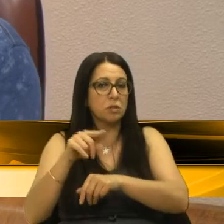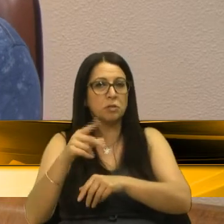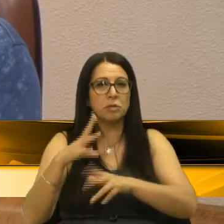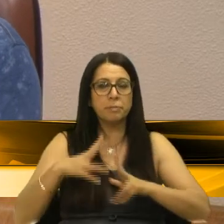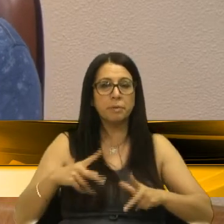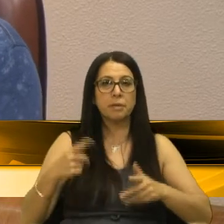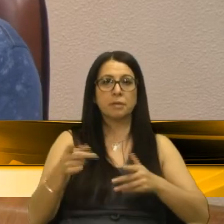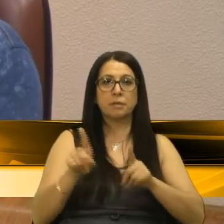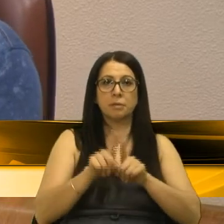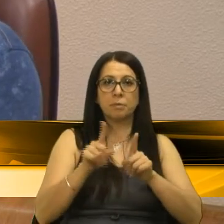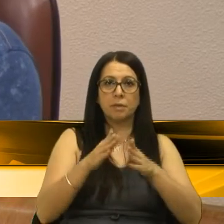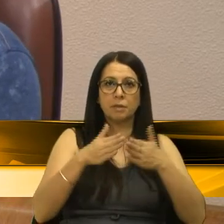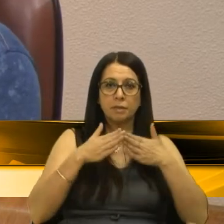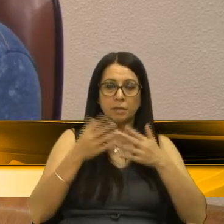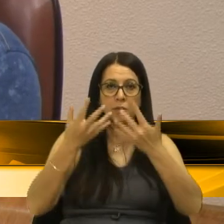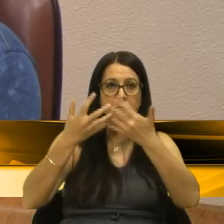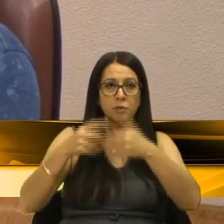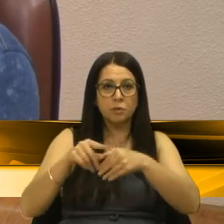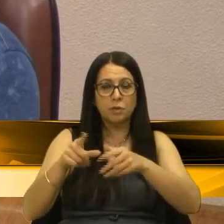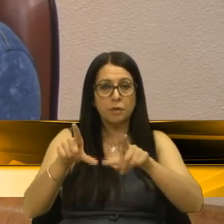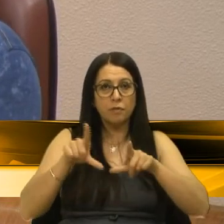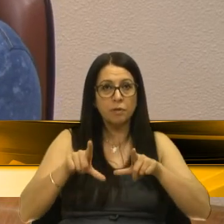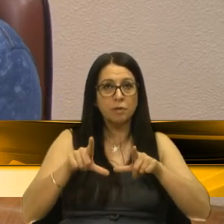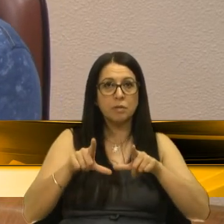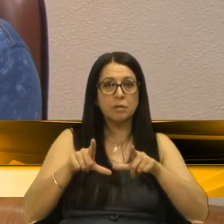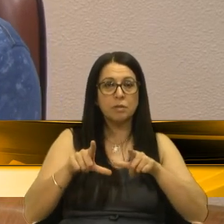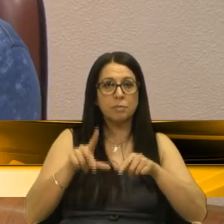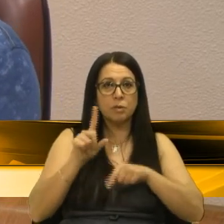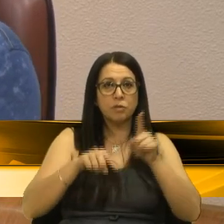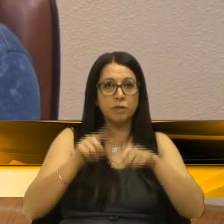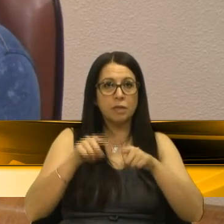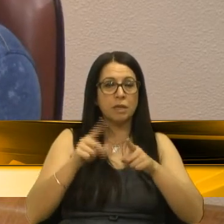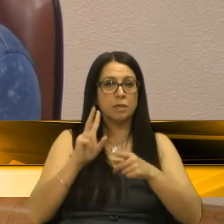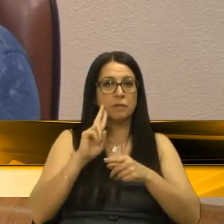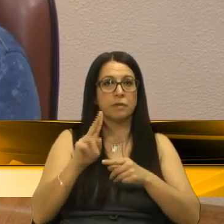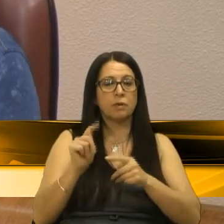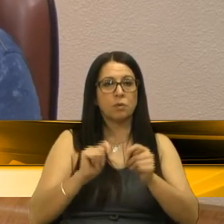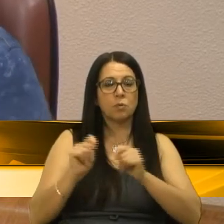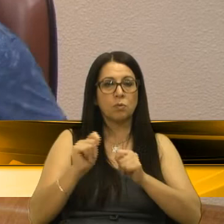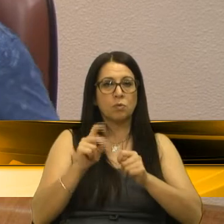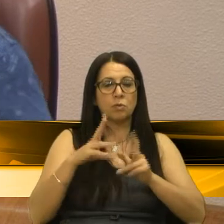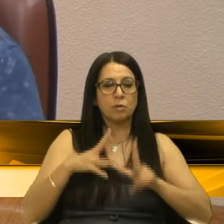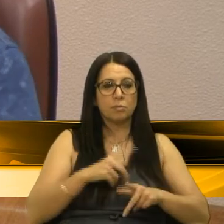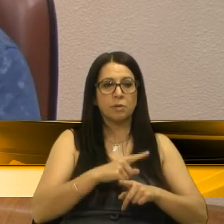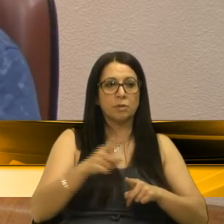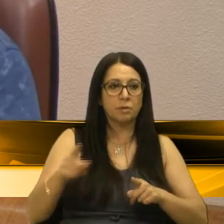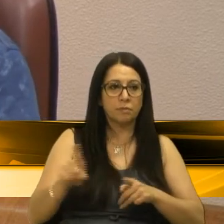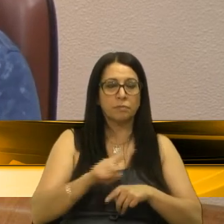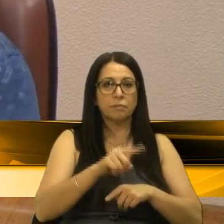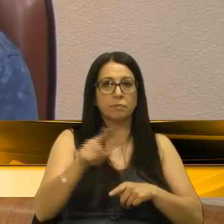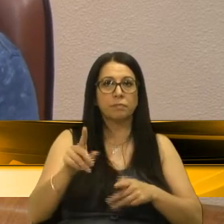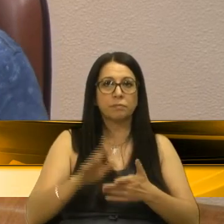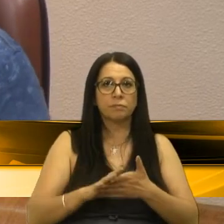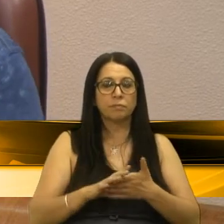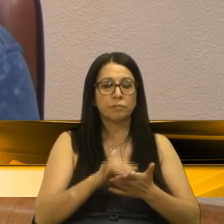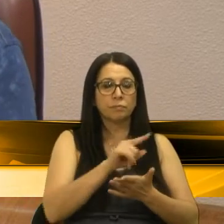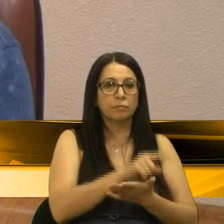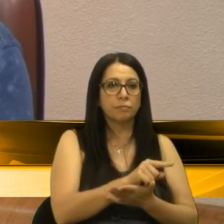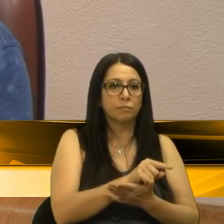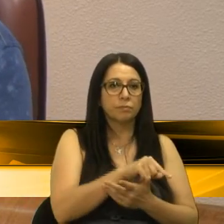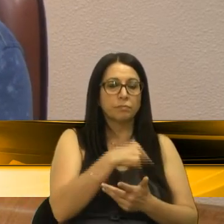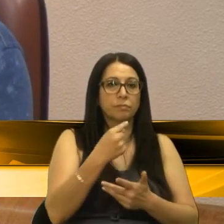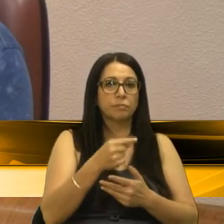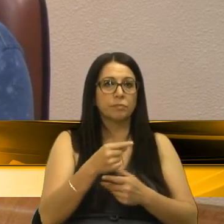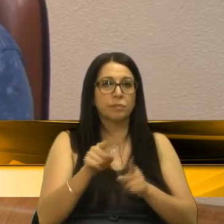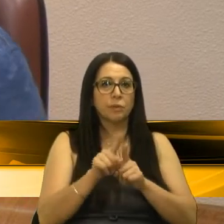de auto de licença de funcionamento ou de alvará de funcionamento para atividades sujeitas a controle sanitário, os interessados deverão apresentar termo de ciência quando